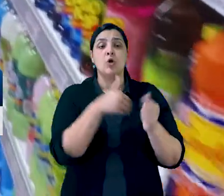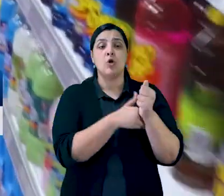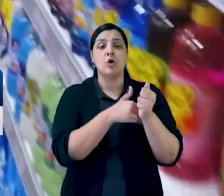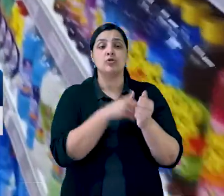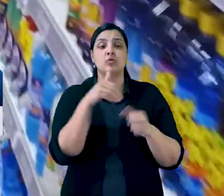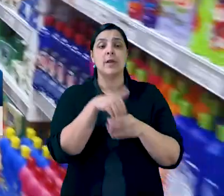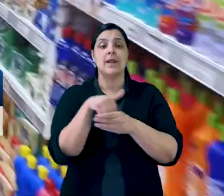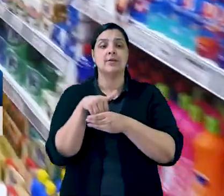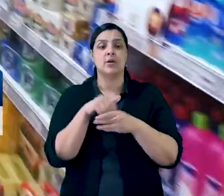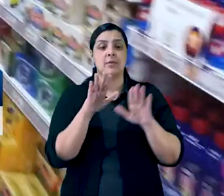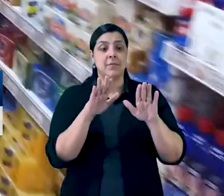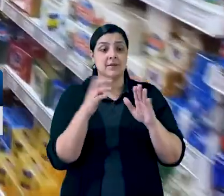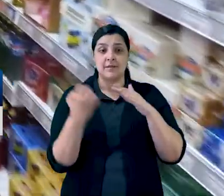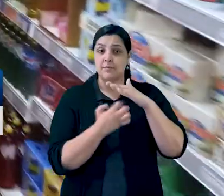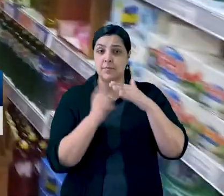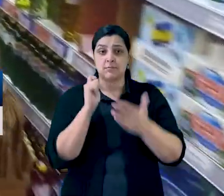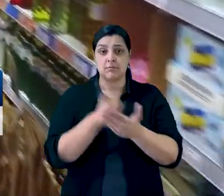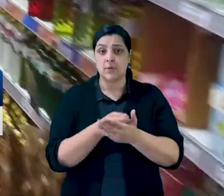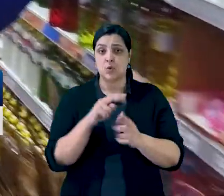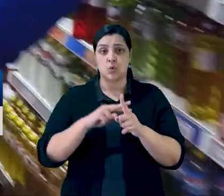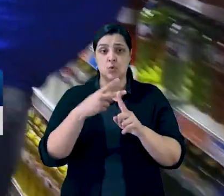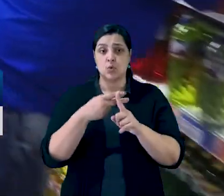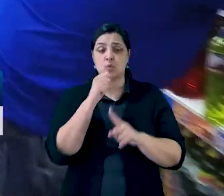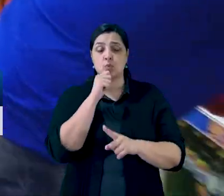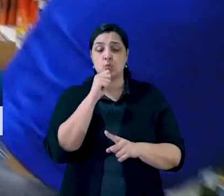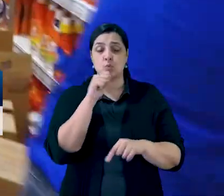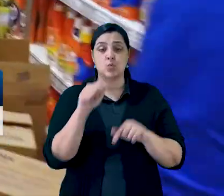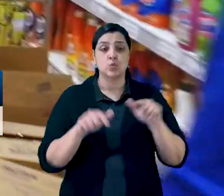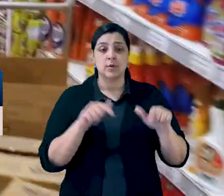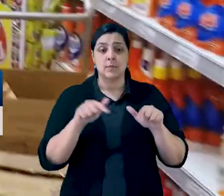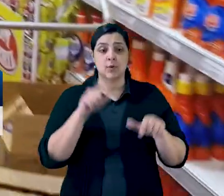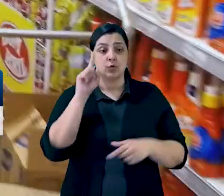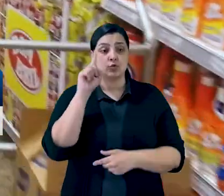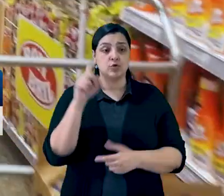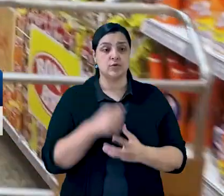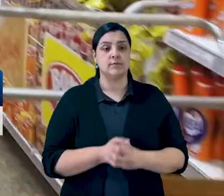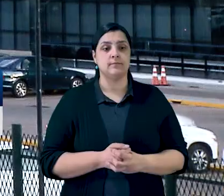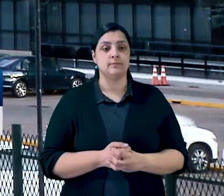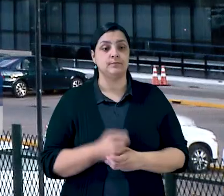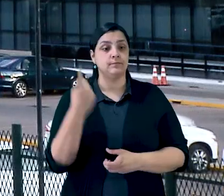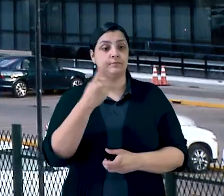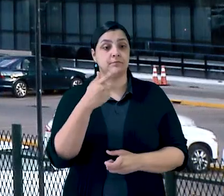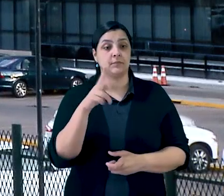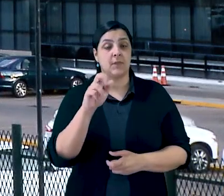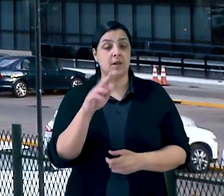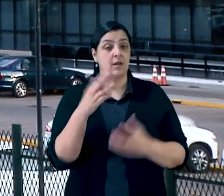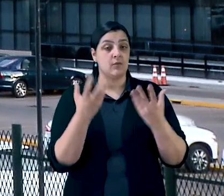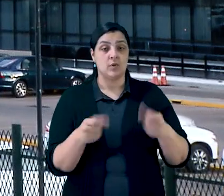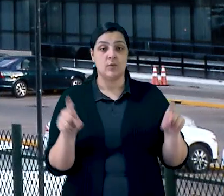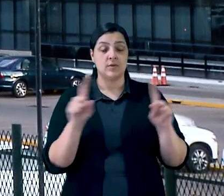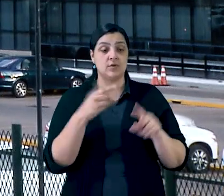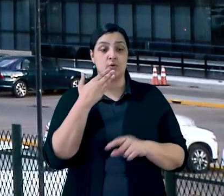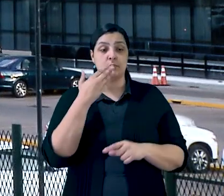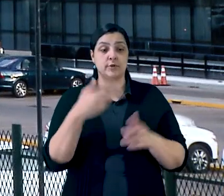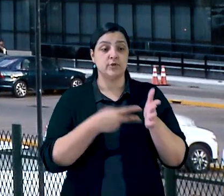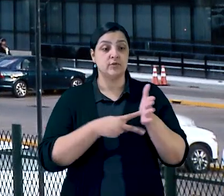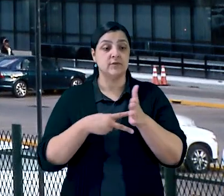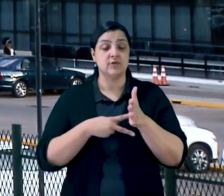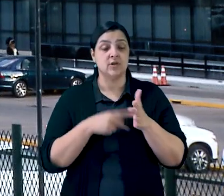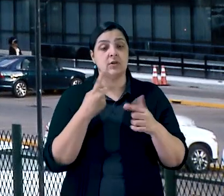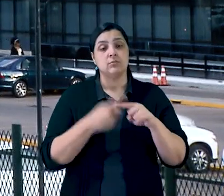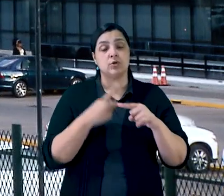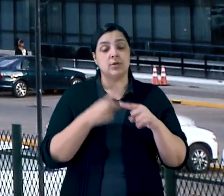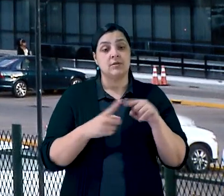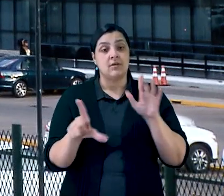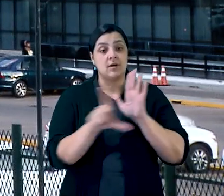Código Eleitoral, mas a empresa não realizou o pagamento em dobro pelos dias trabalhados. O juízo de primeiro grau negou os pedidos do